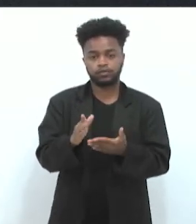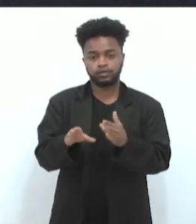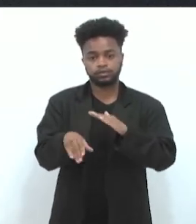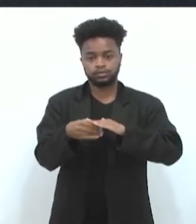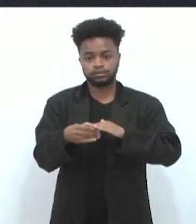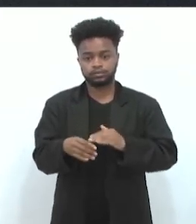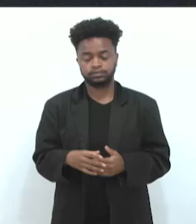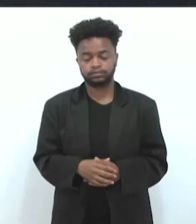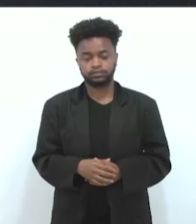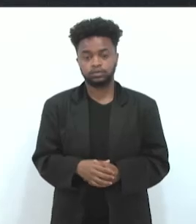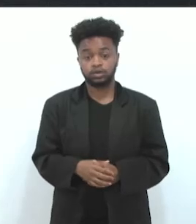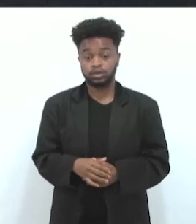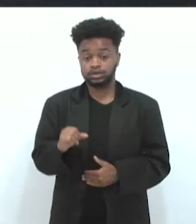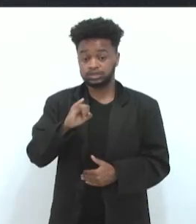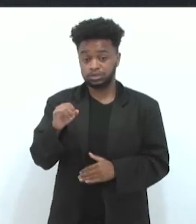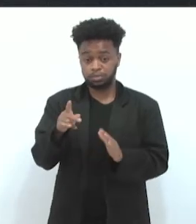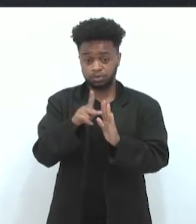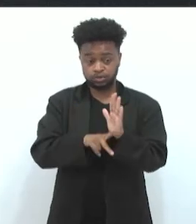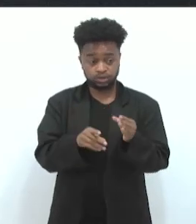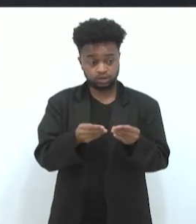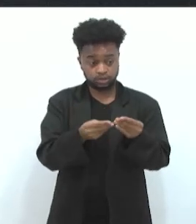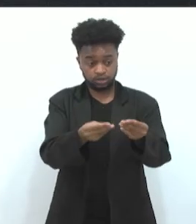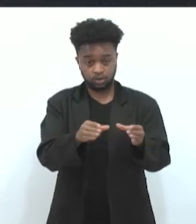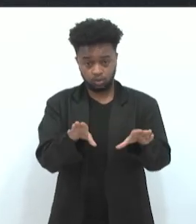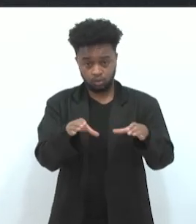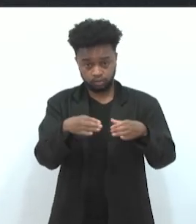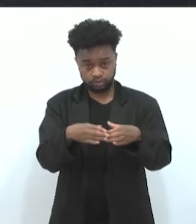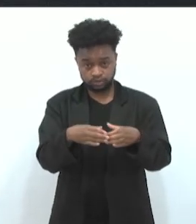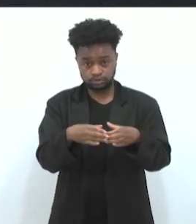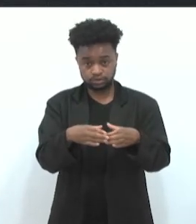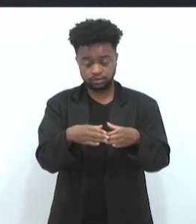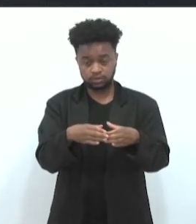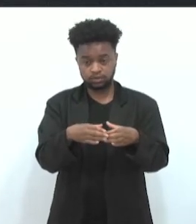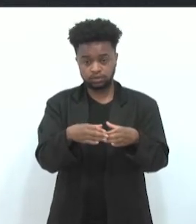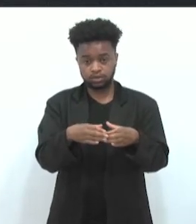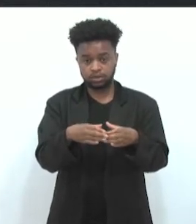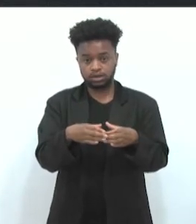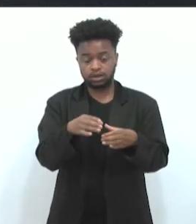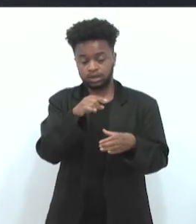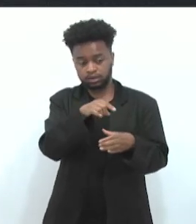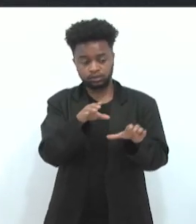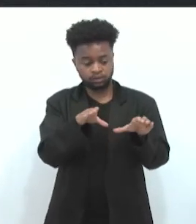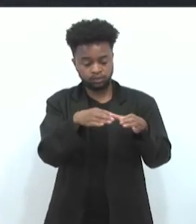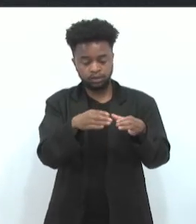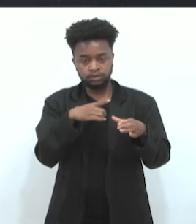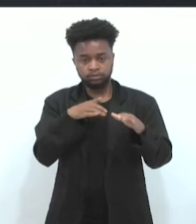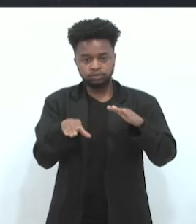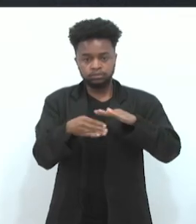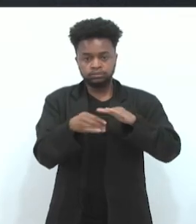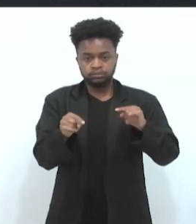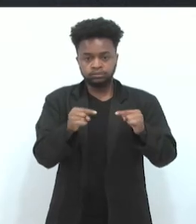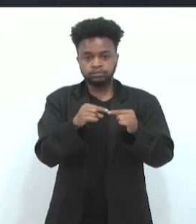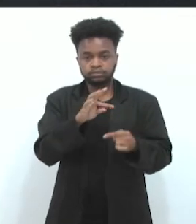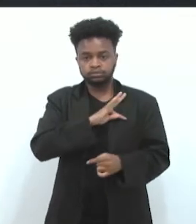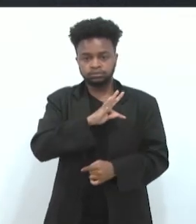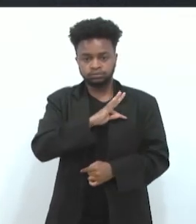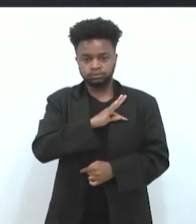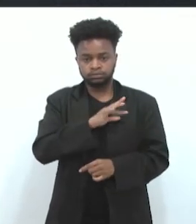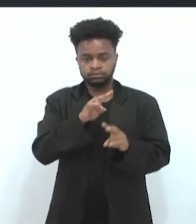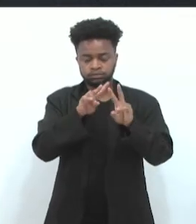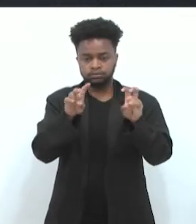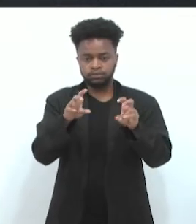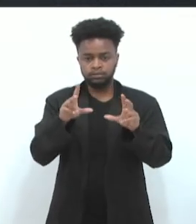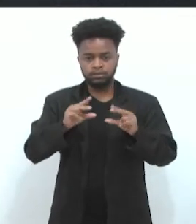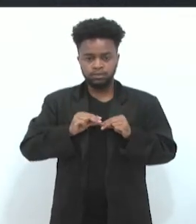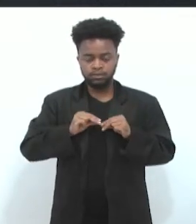quando ele vai para as comissões temáticas, a rigor, a comissão temática ela faz uma emenda técnica. De mérito.